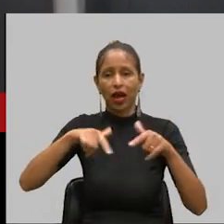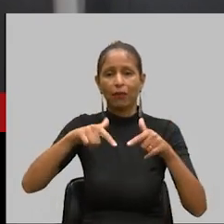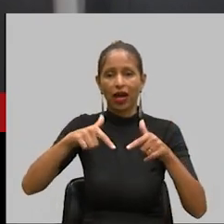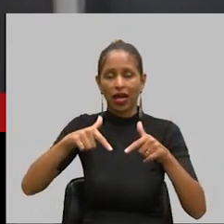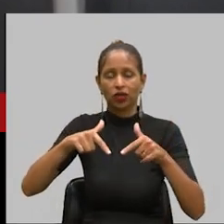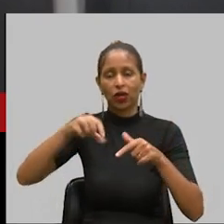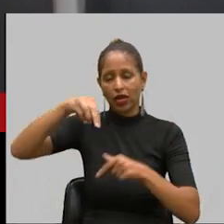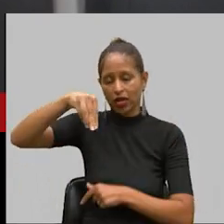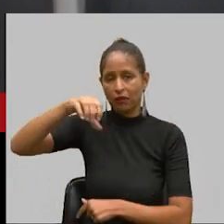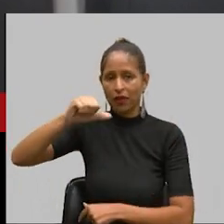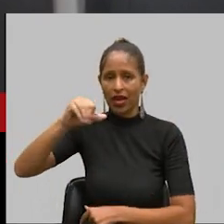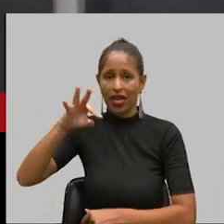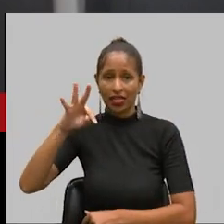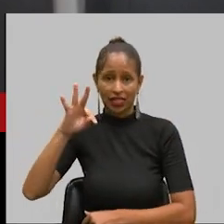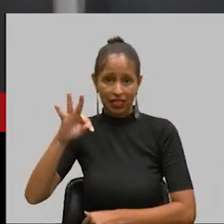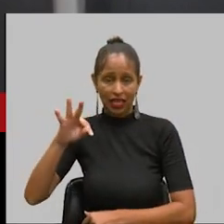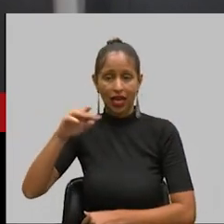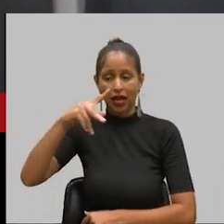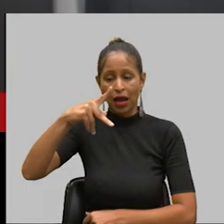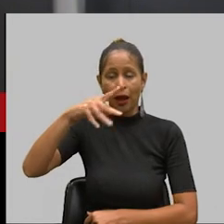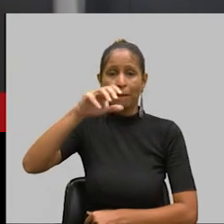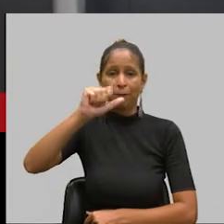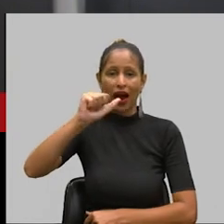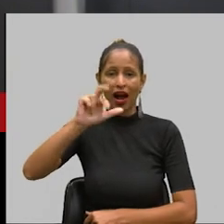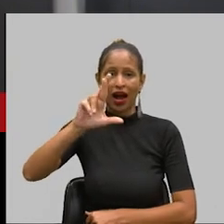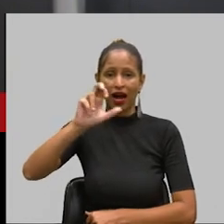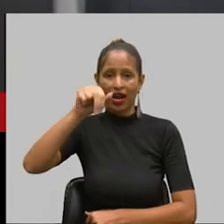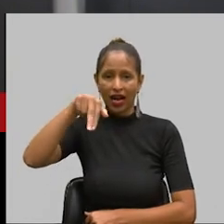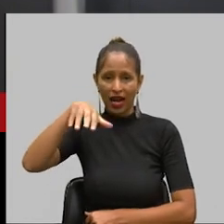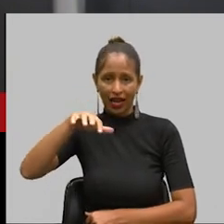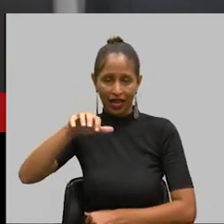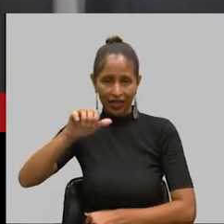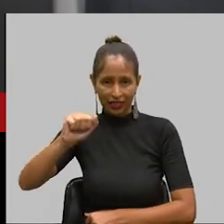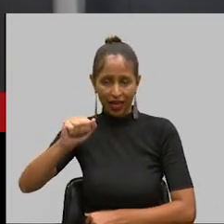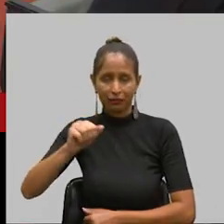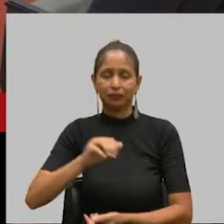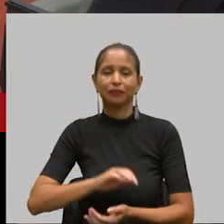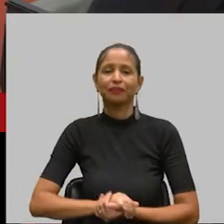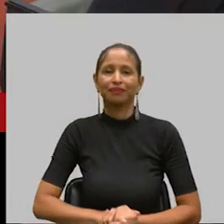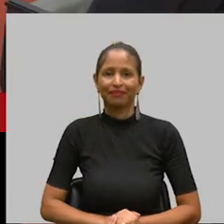terra no estado do Paraná Walter de Jesus